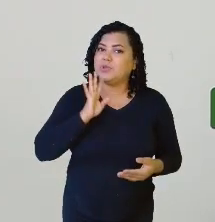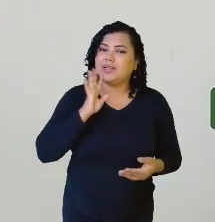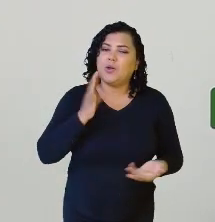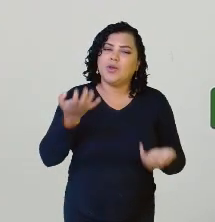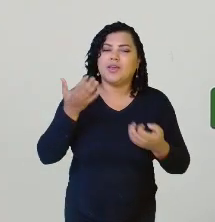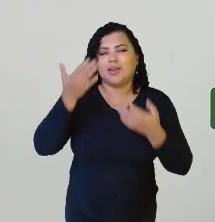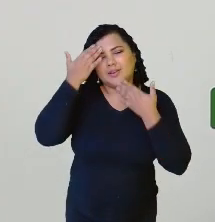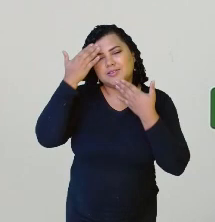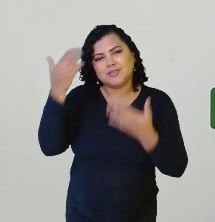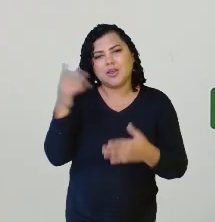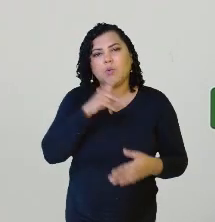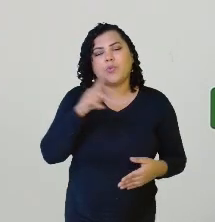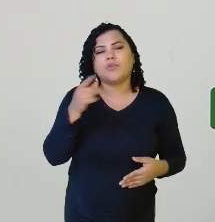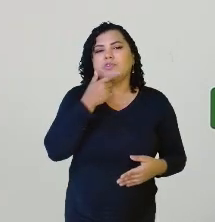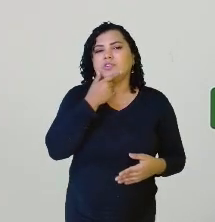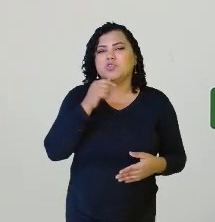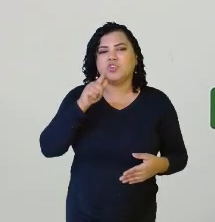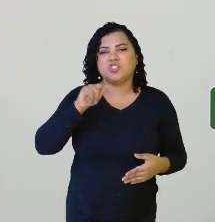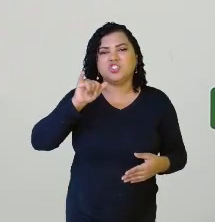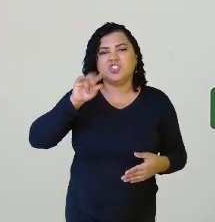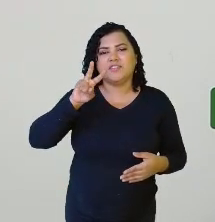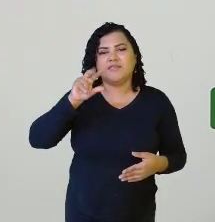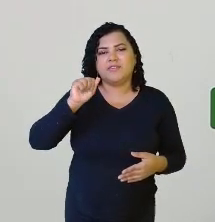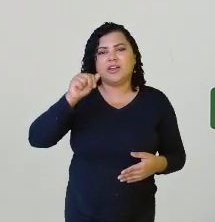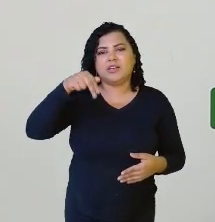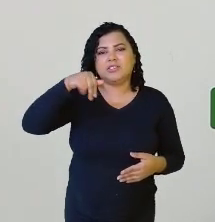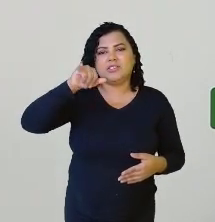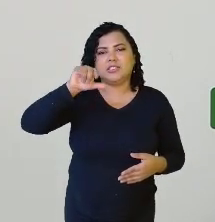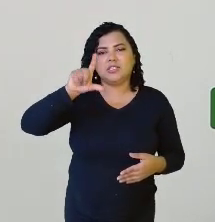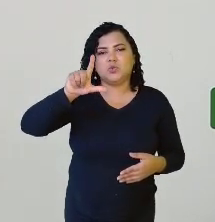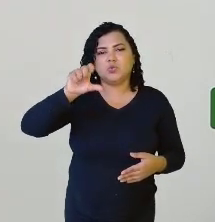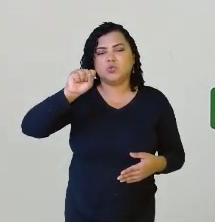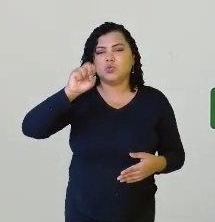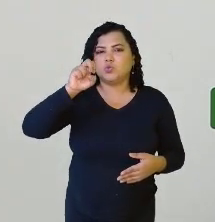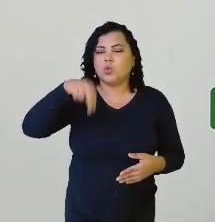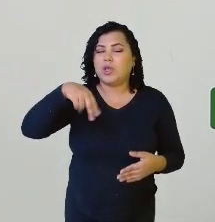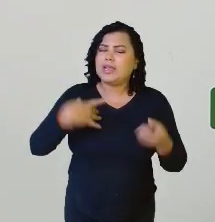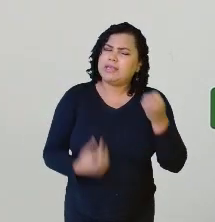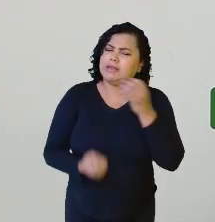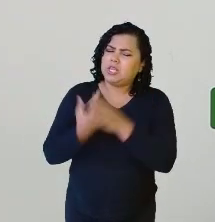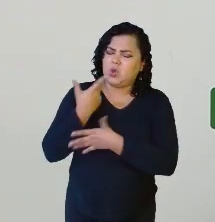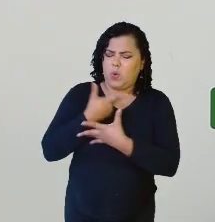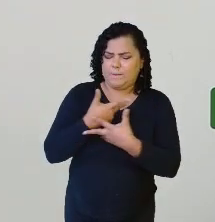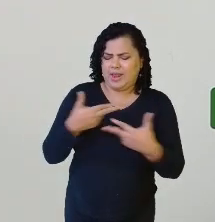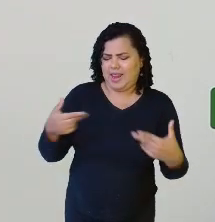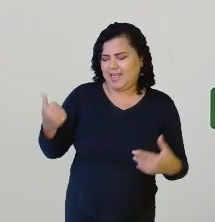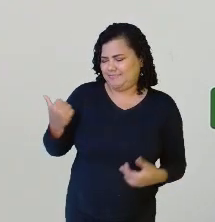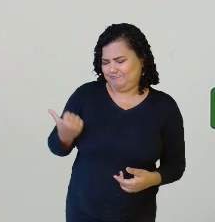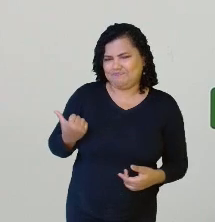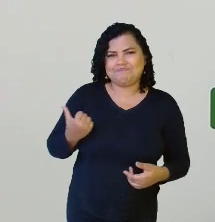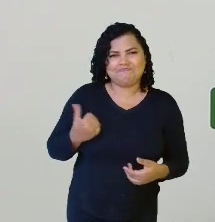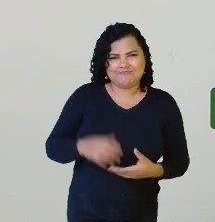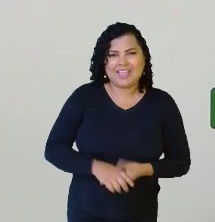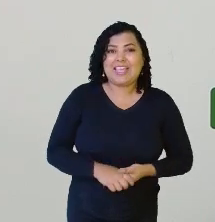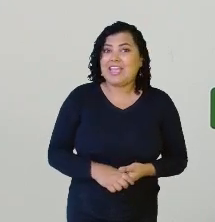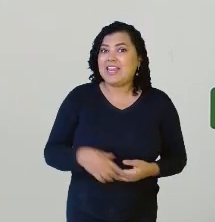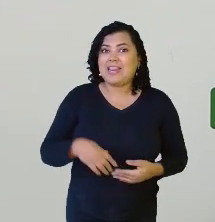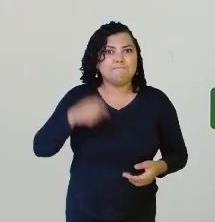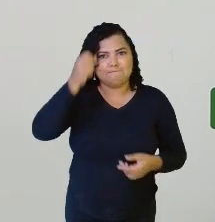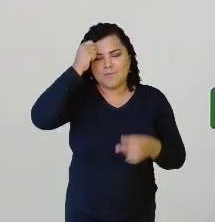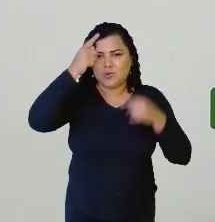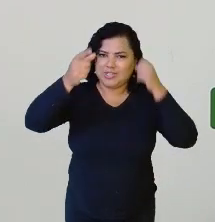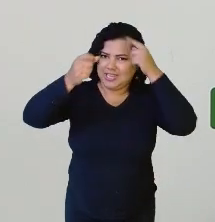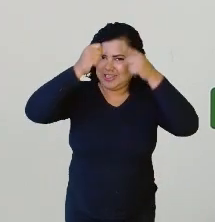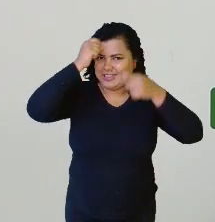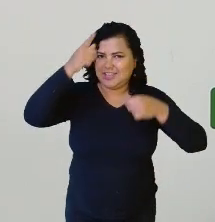agradecer especialmente ao professor Givanilson, porque ele que confeccionou, né, nosso amigão, e ele é uma pessoa muito criativa, né?